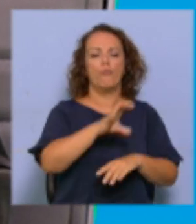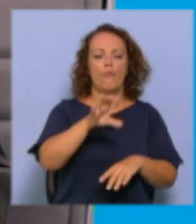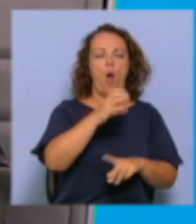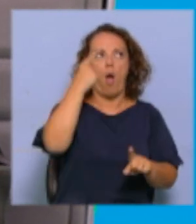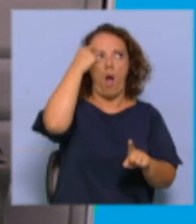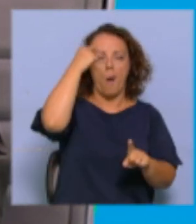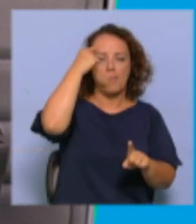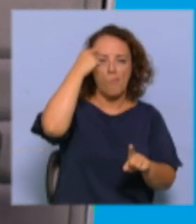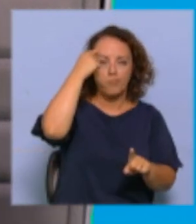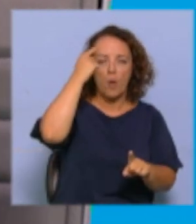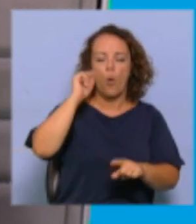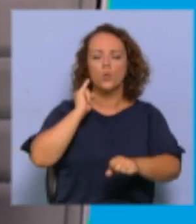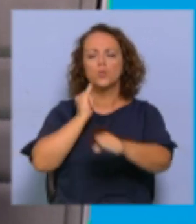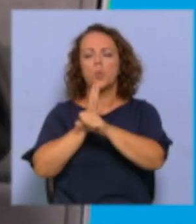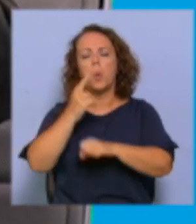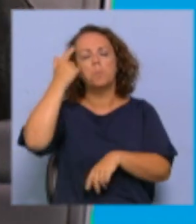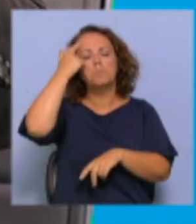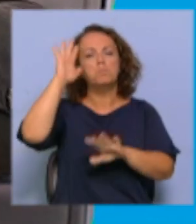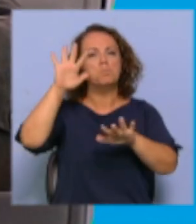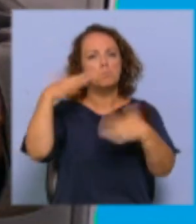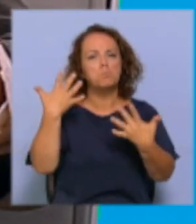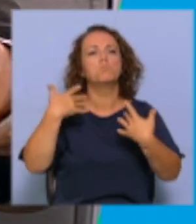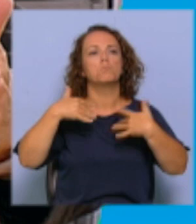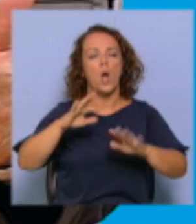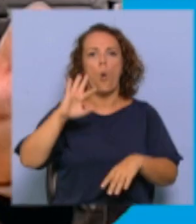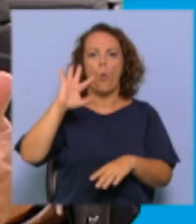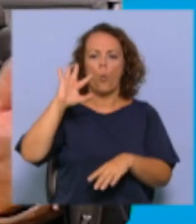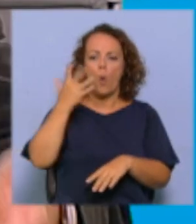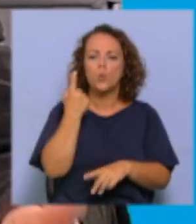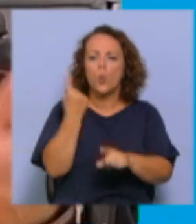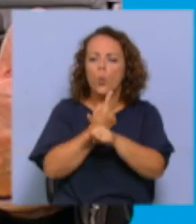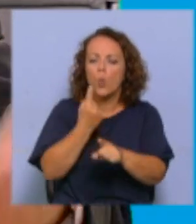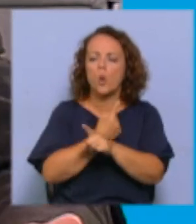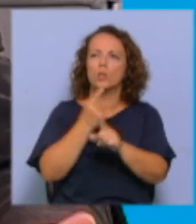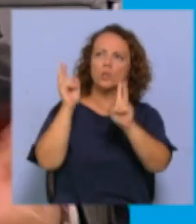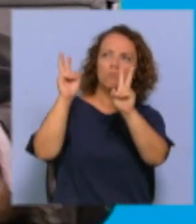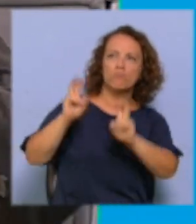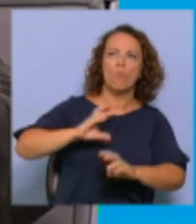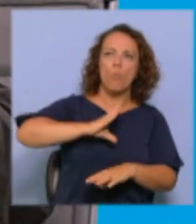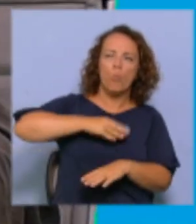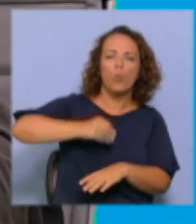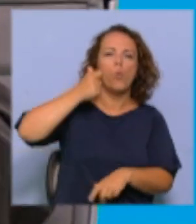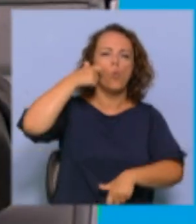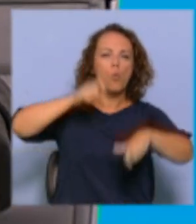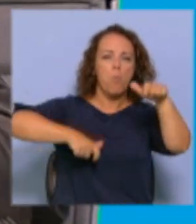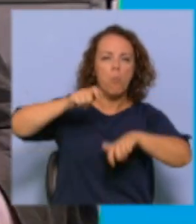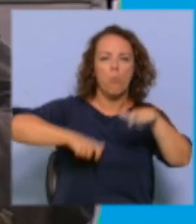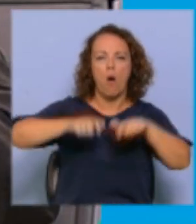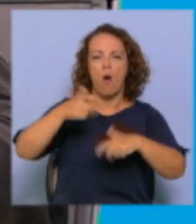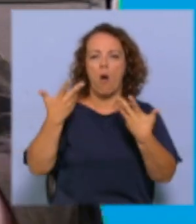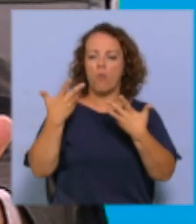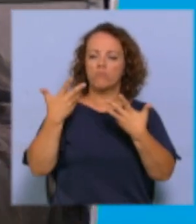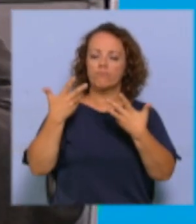consciente e comprometida, outros de forma mais anónima, mas quando se empenham nas questões do mundo, da humanidade, do bem, do